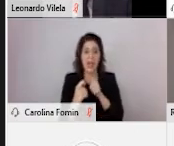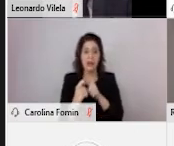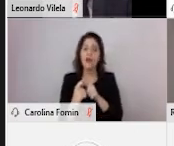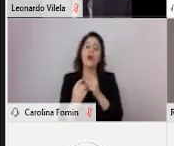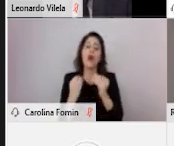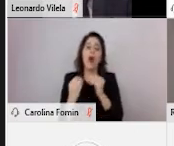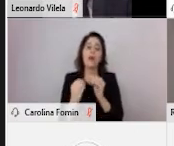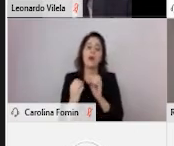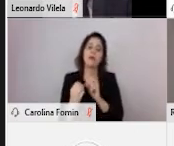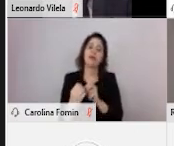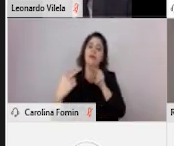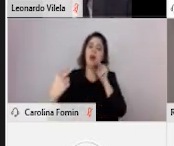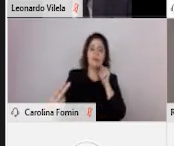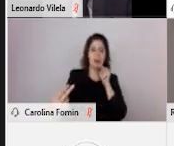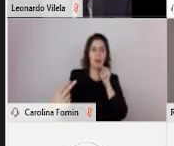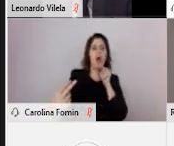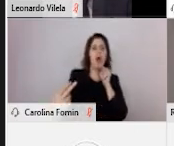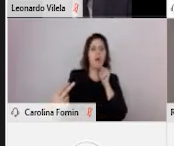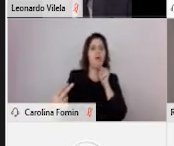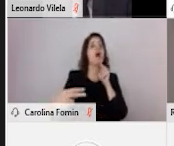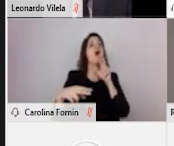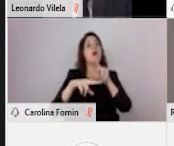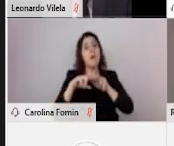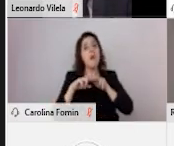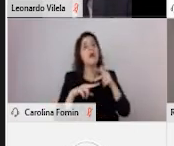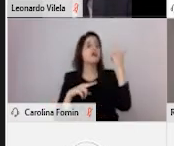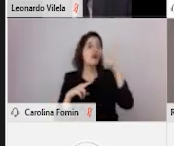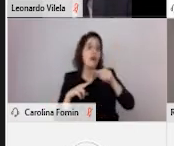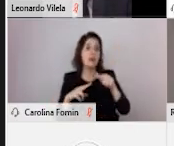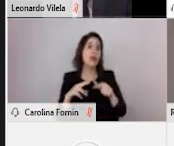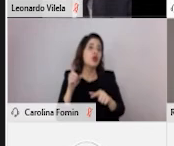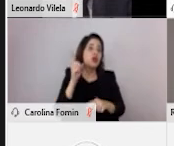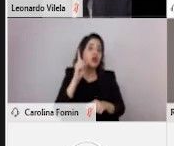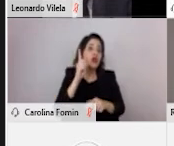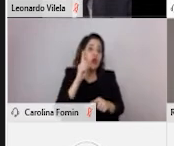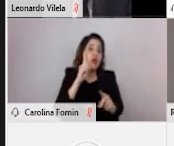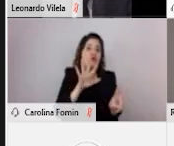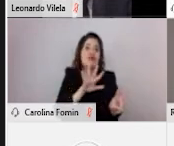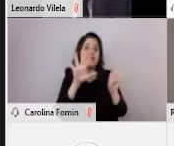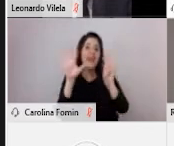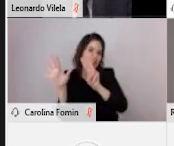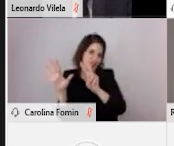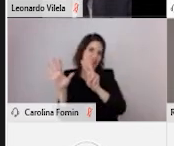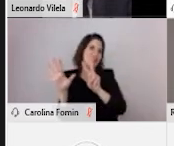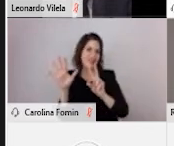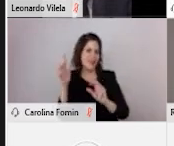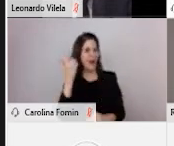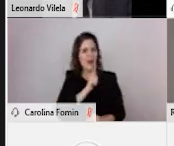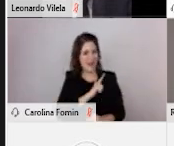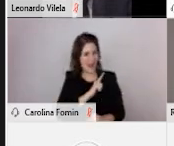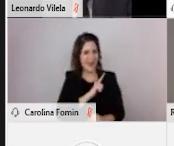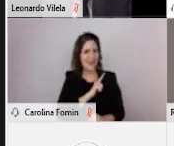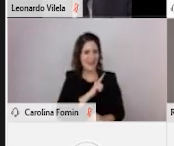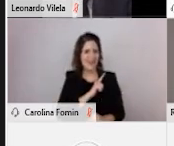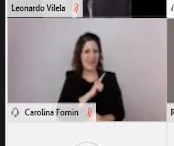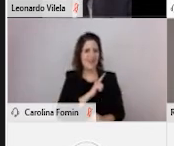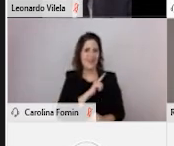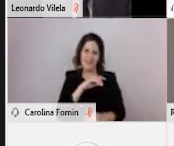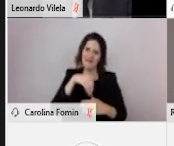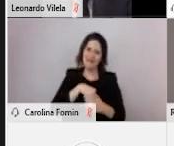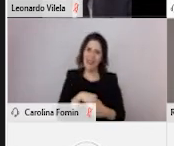e estar presente, né, 7 dias por semana na vida do judiciário. Nós emitimos até